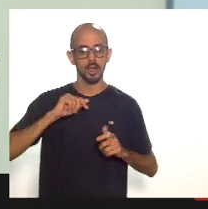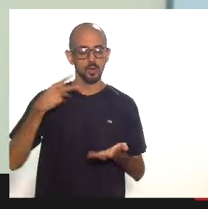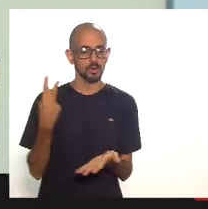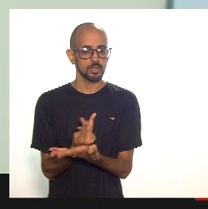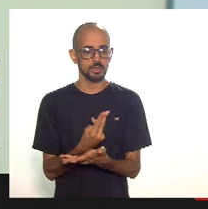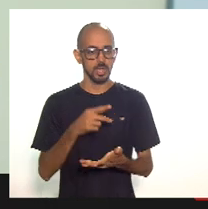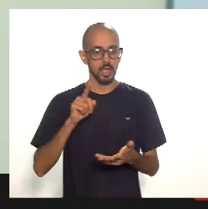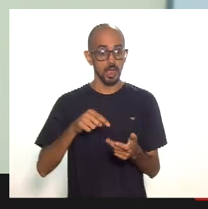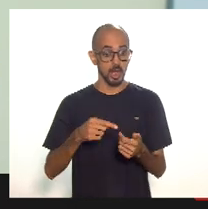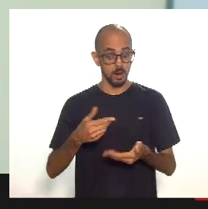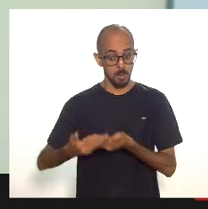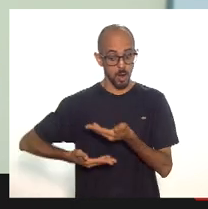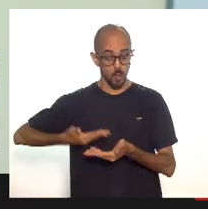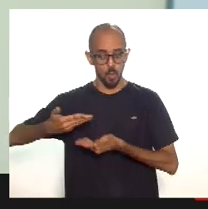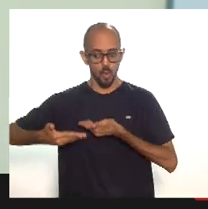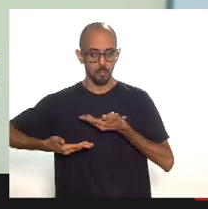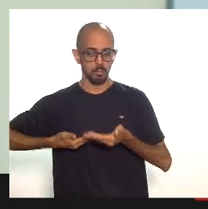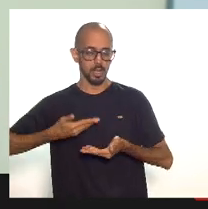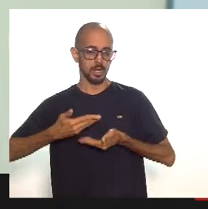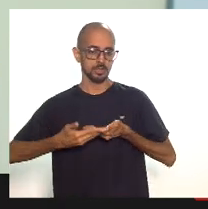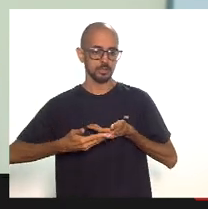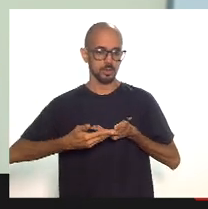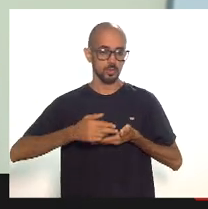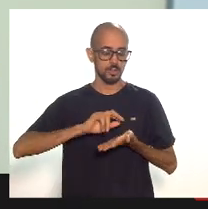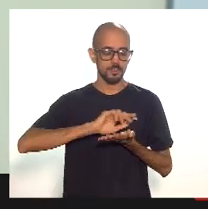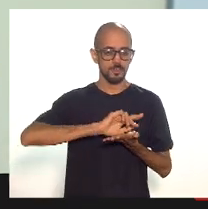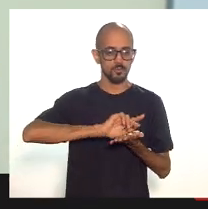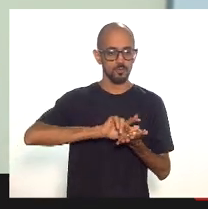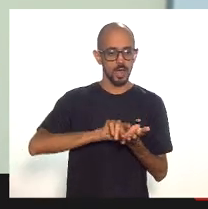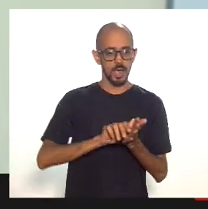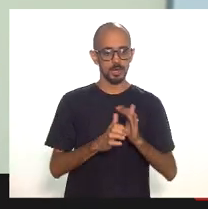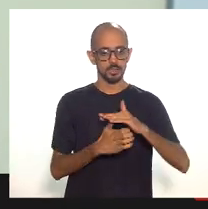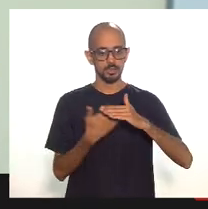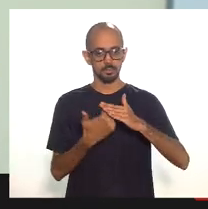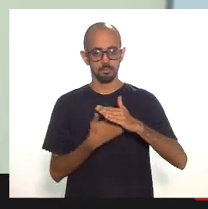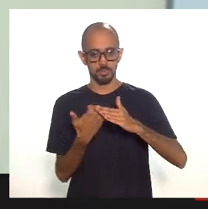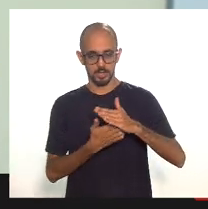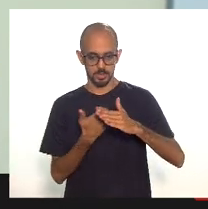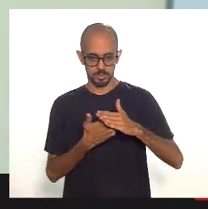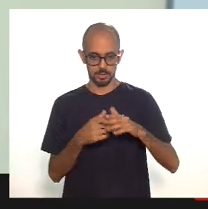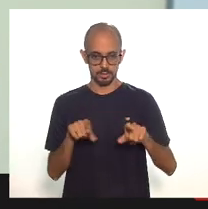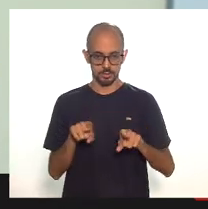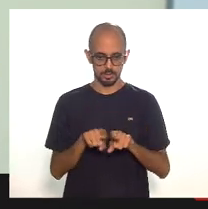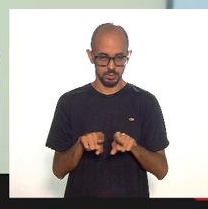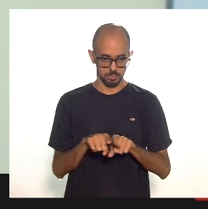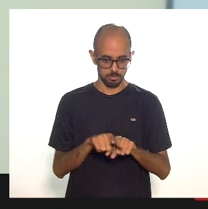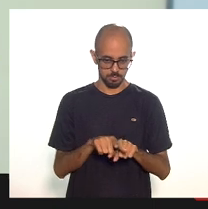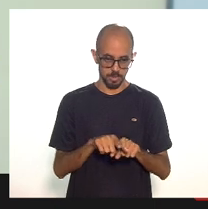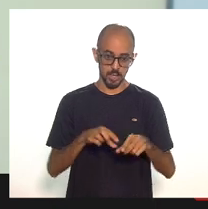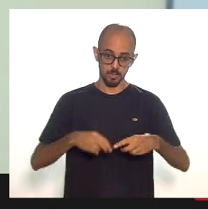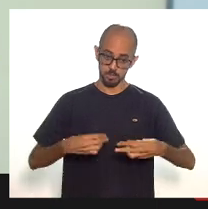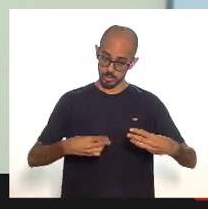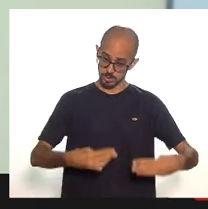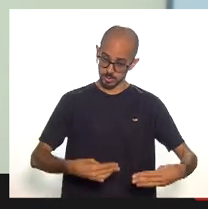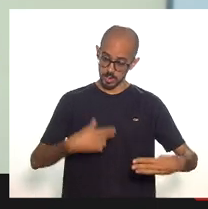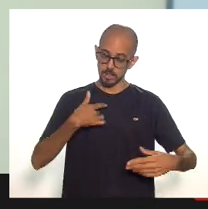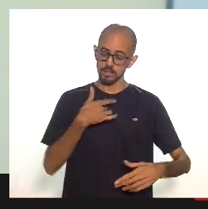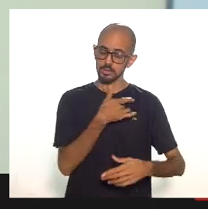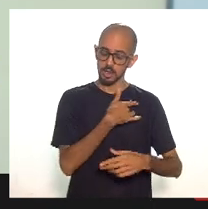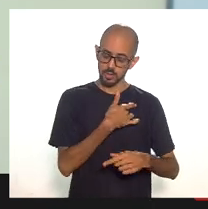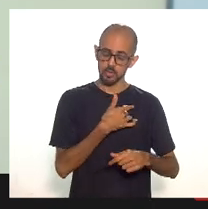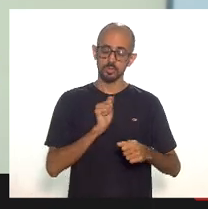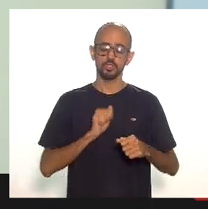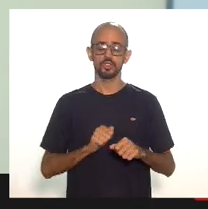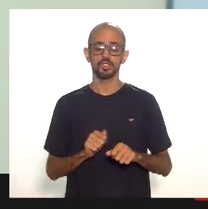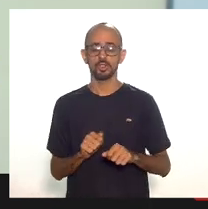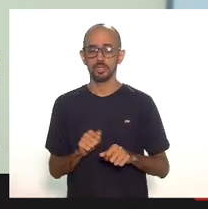de cooperação entre diversas empresas e o Ministério da Saúde, de modo